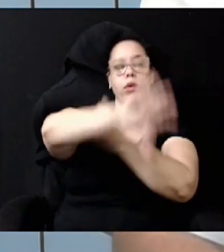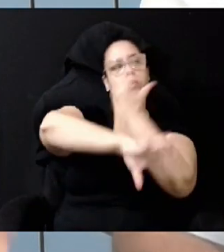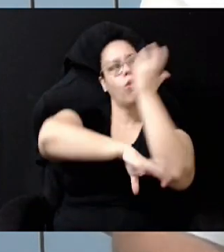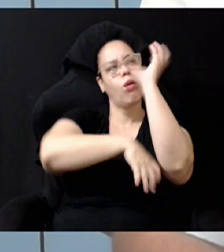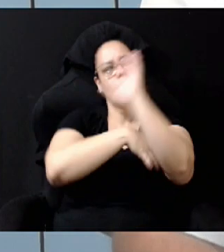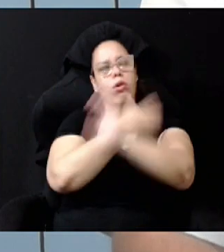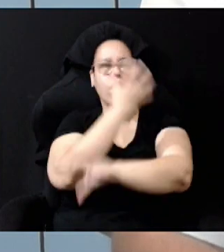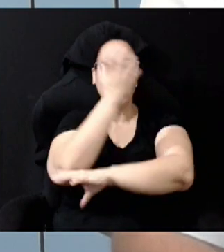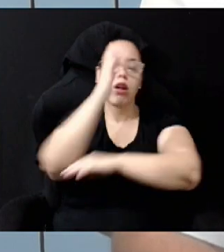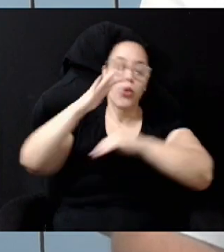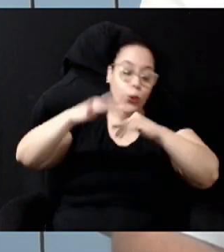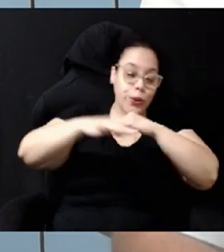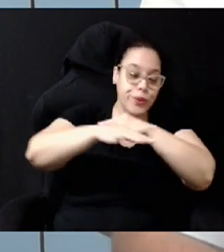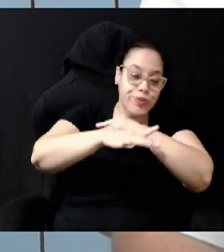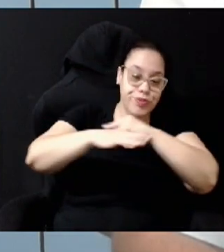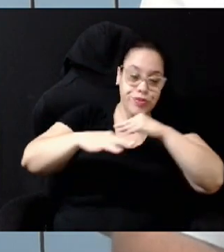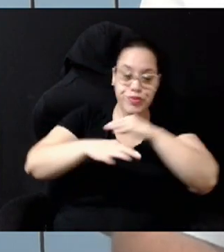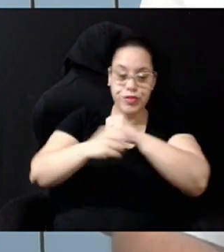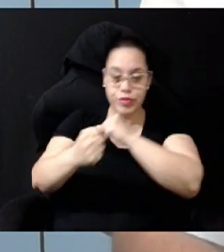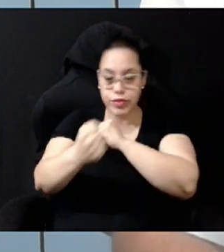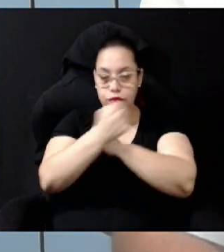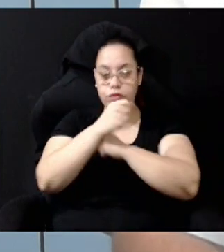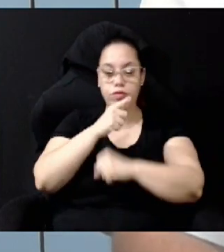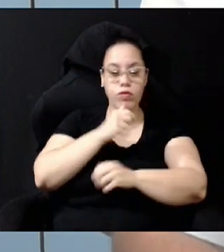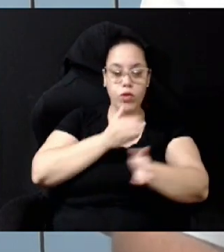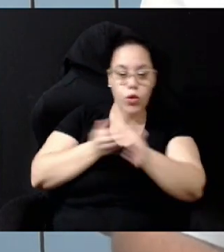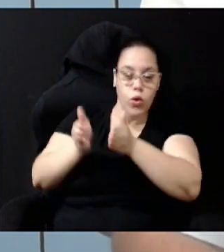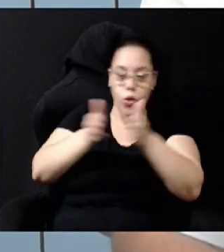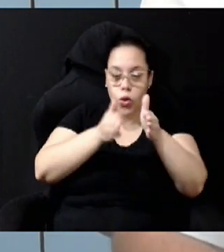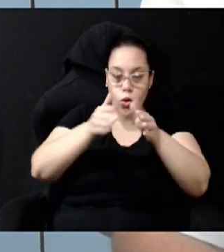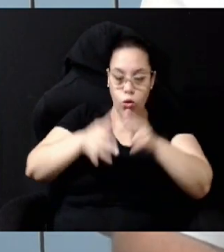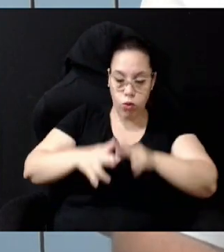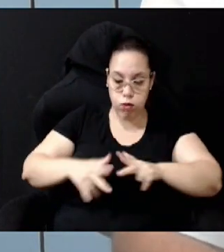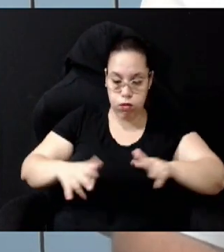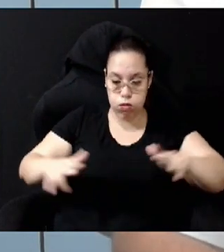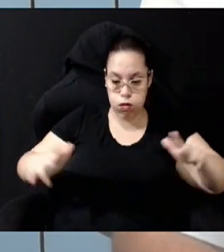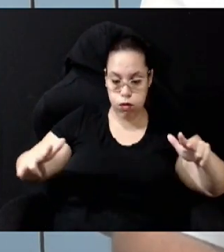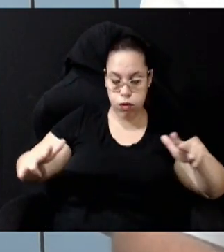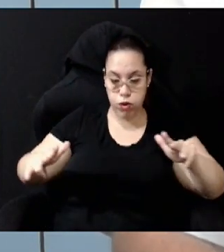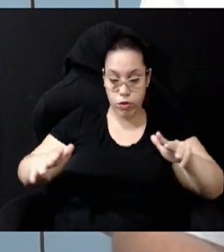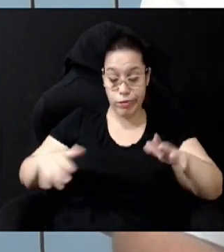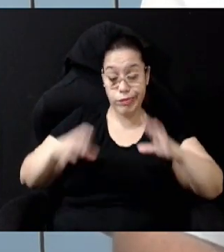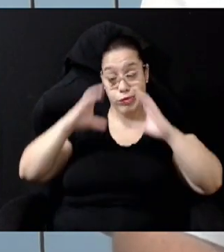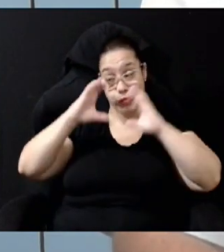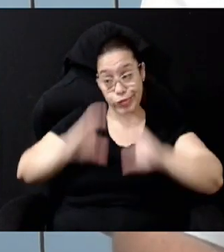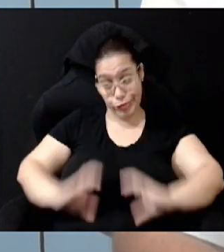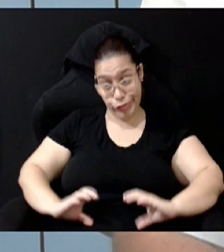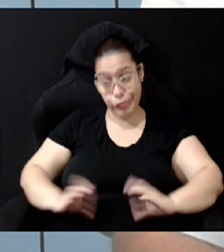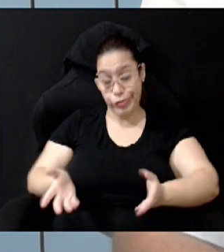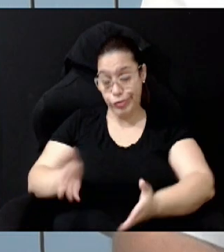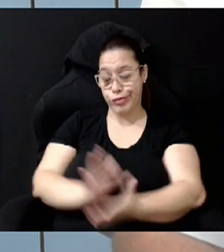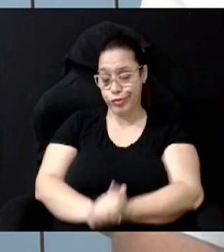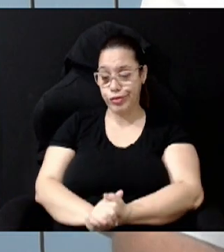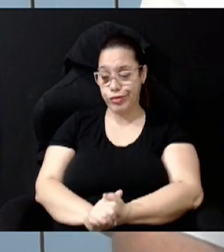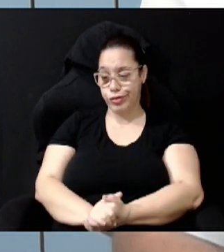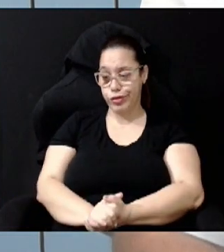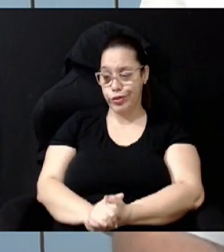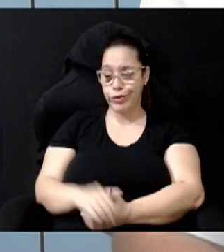na preservação das nascentes, na mudança do nosso comportamento no que diz respeito à política